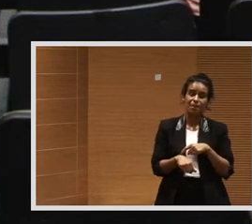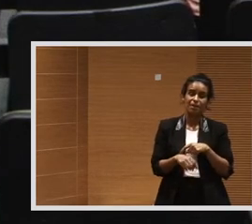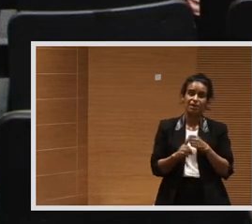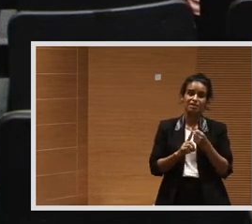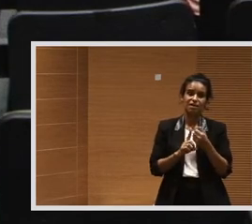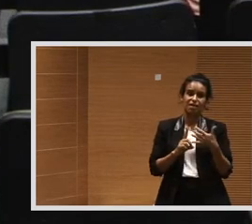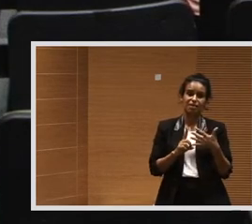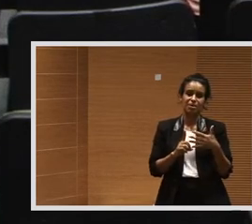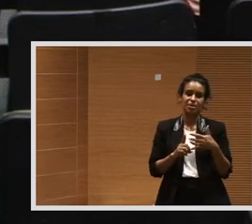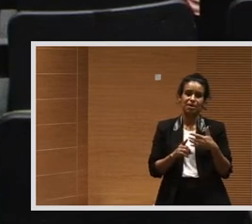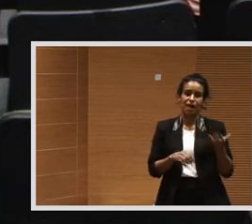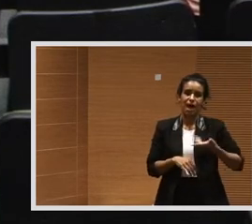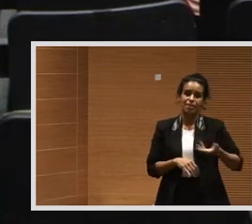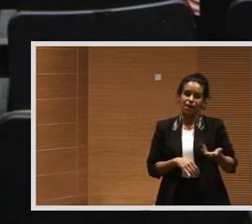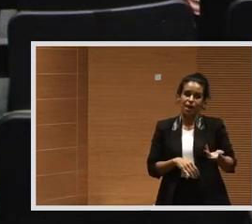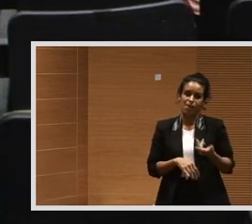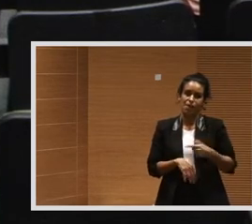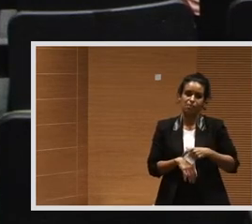tempo. E...